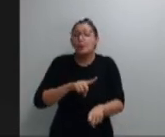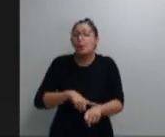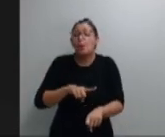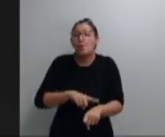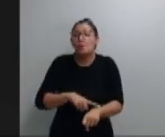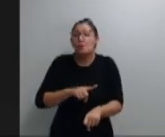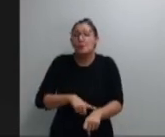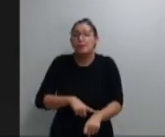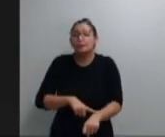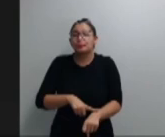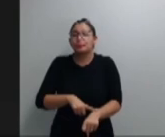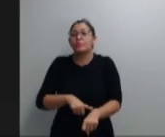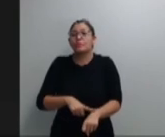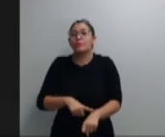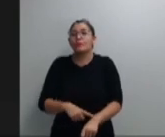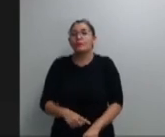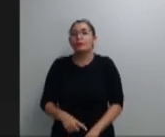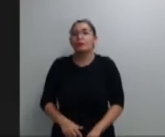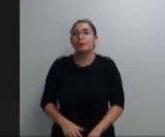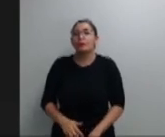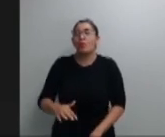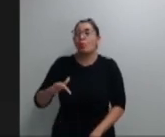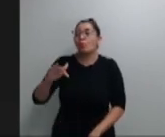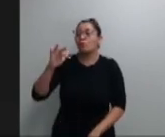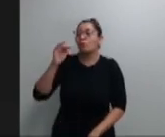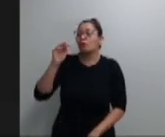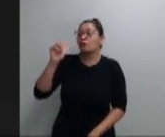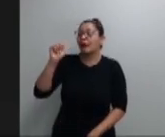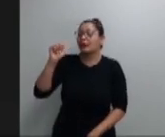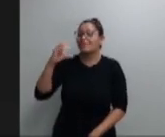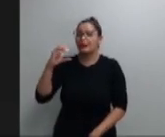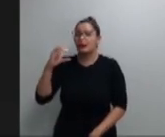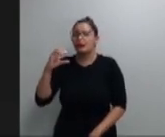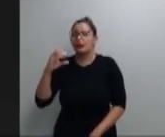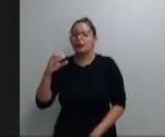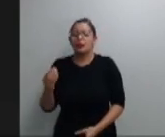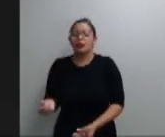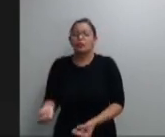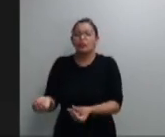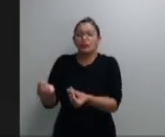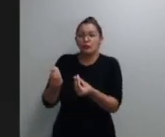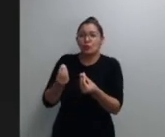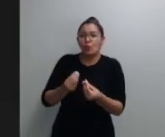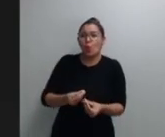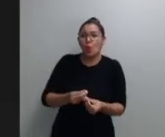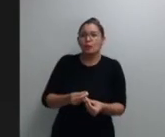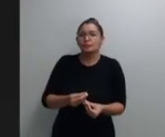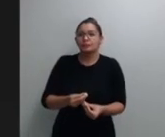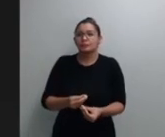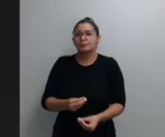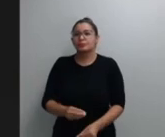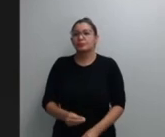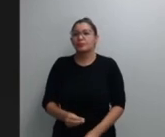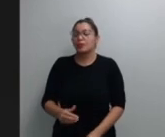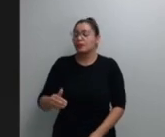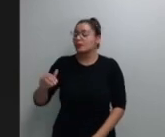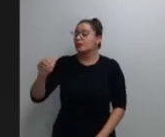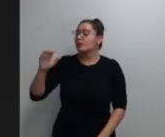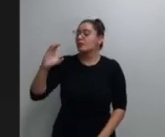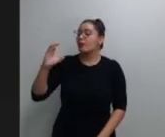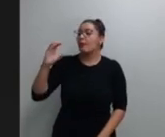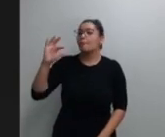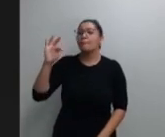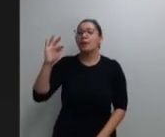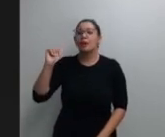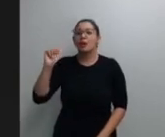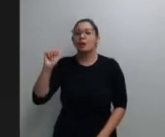Praxer compra adquira o controle da CBI Industries da CBI Industries controlador da